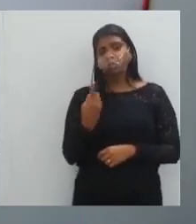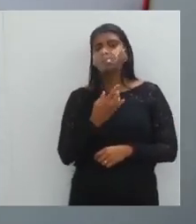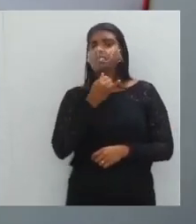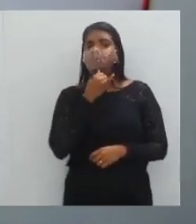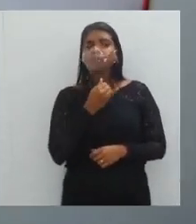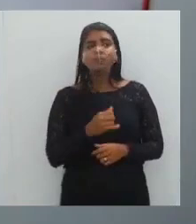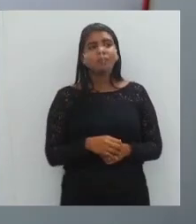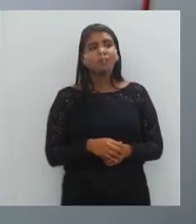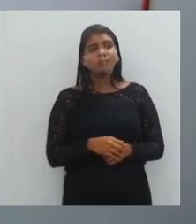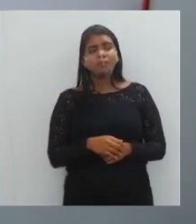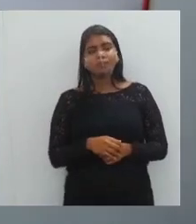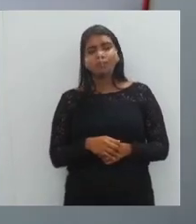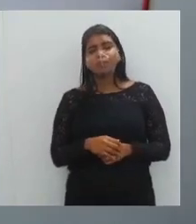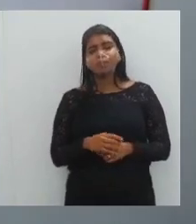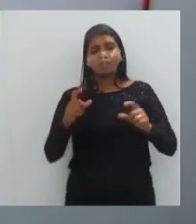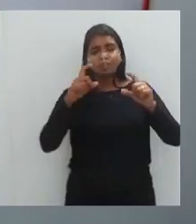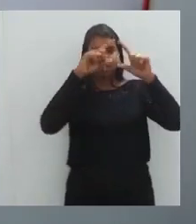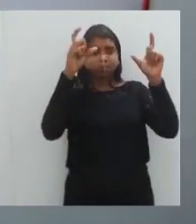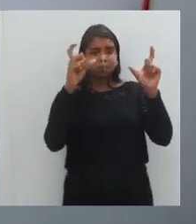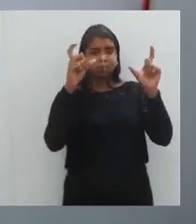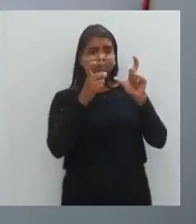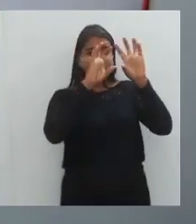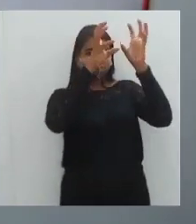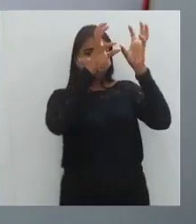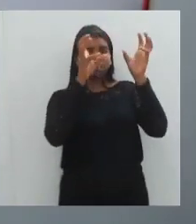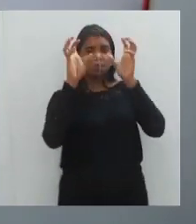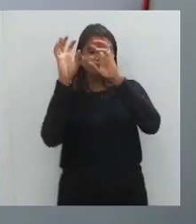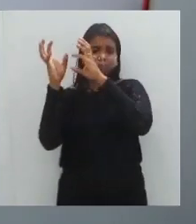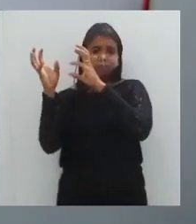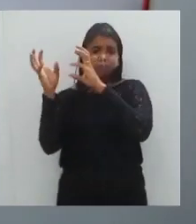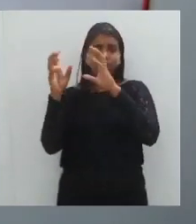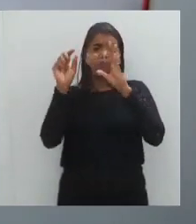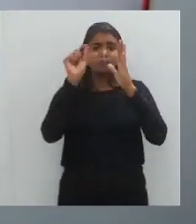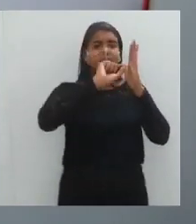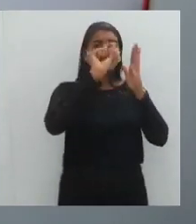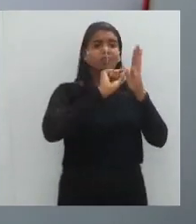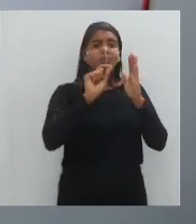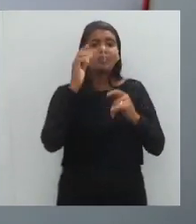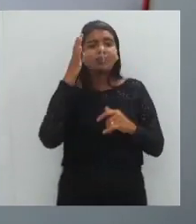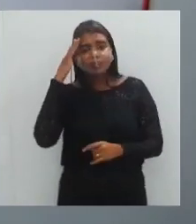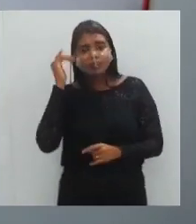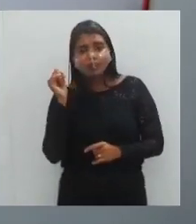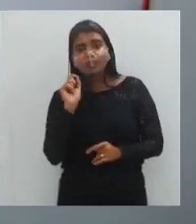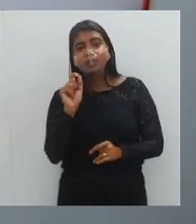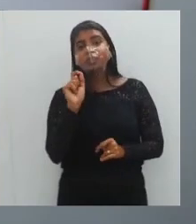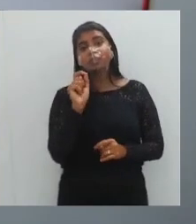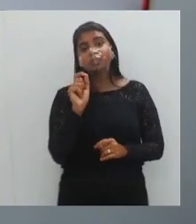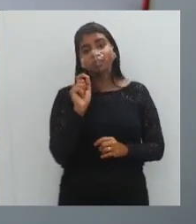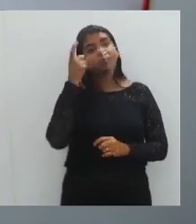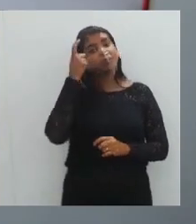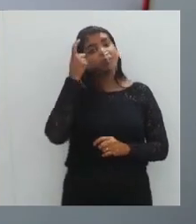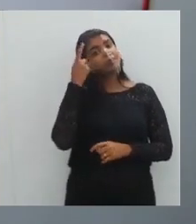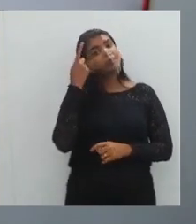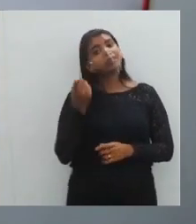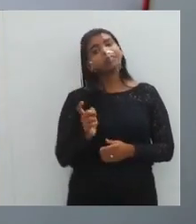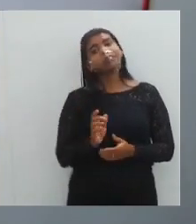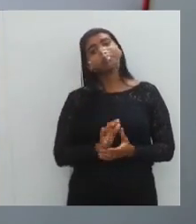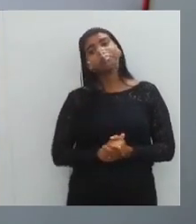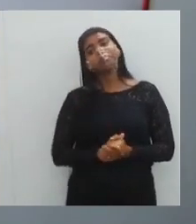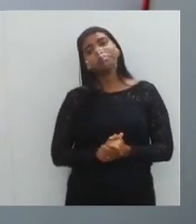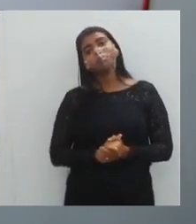exemplo, um balão em formato de nuvens, nós sabemos que se trata de quê? Do